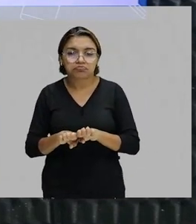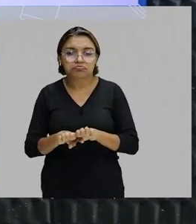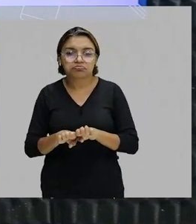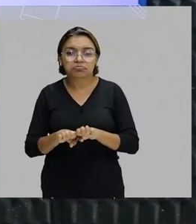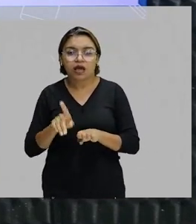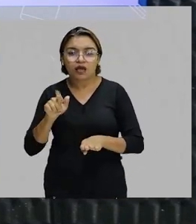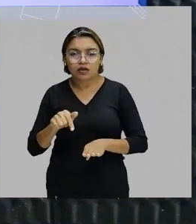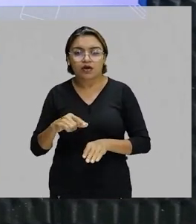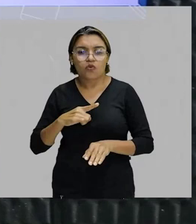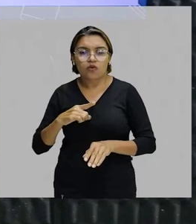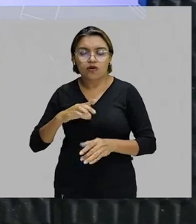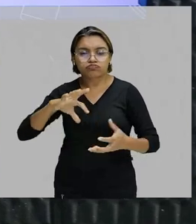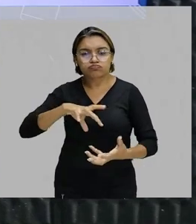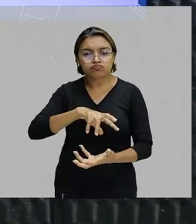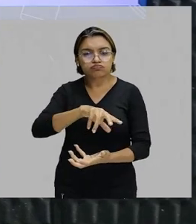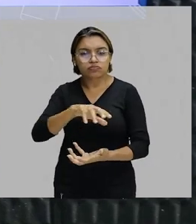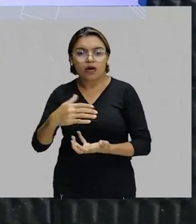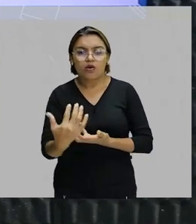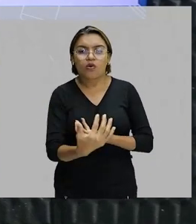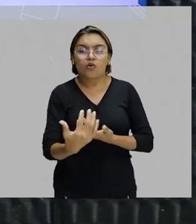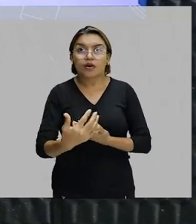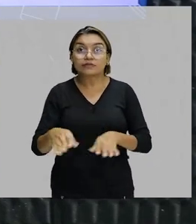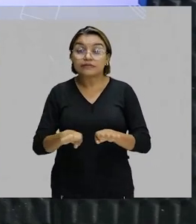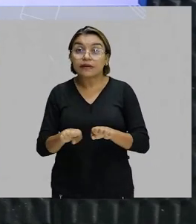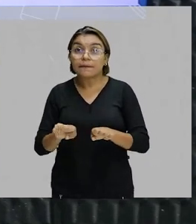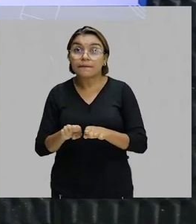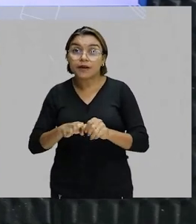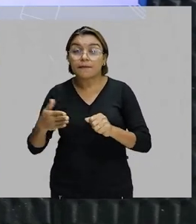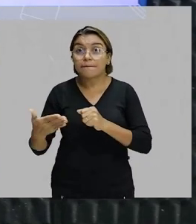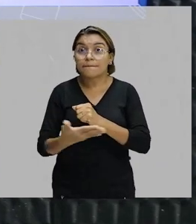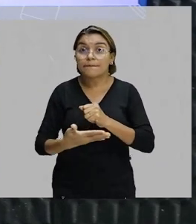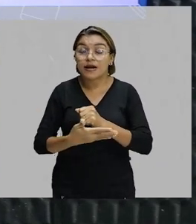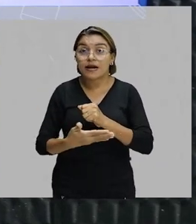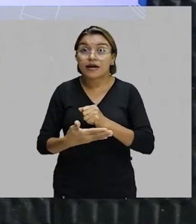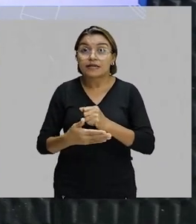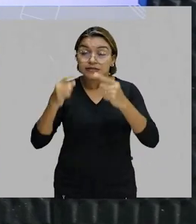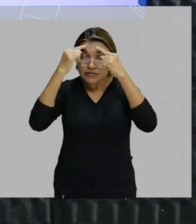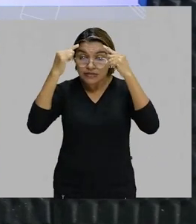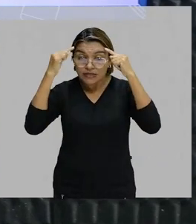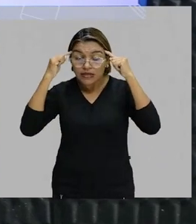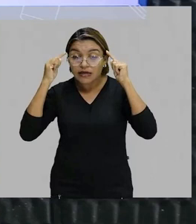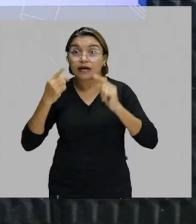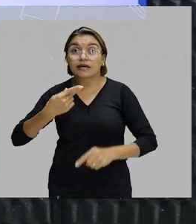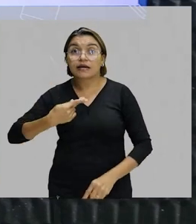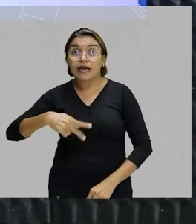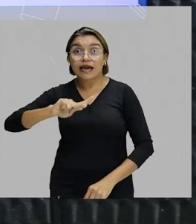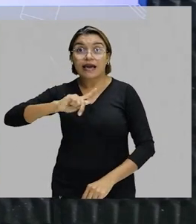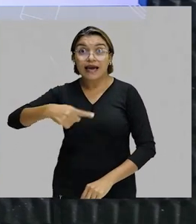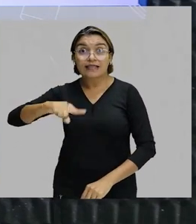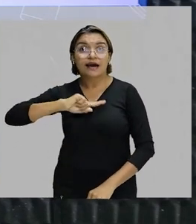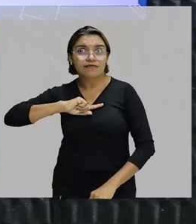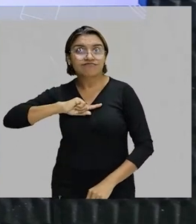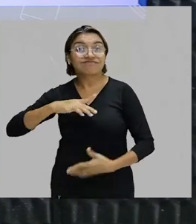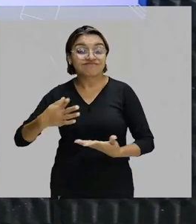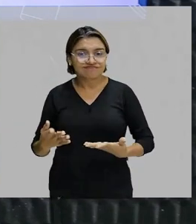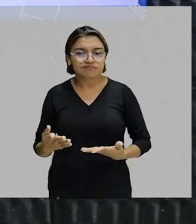Vanguarda do ocidente e herdeira das raízes gregas que nos fundamentam